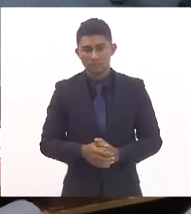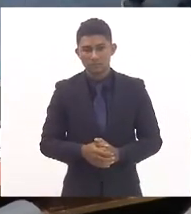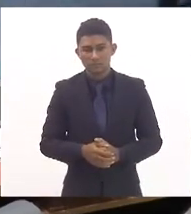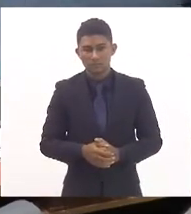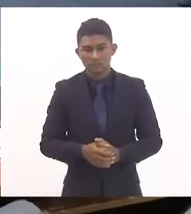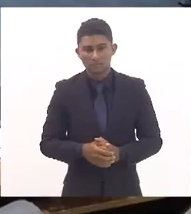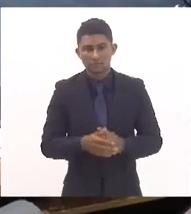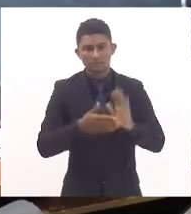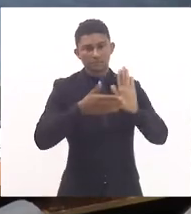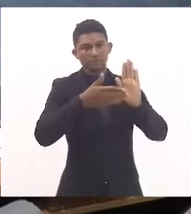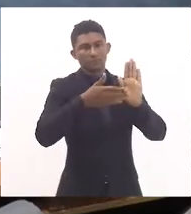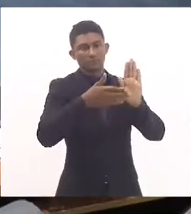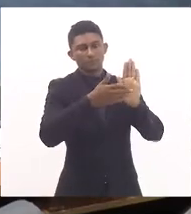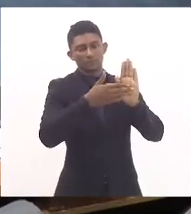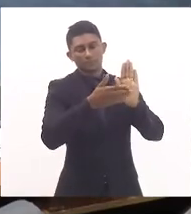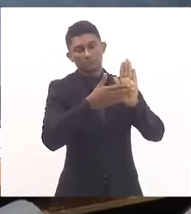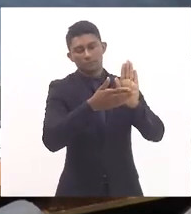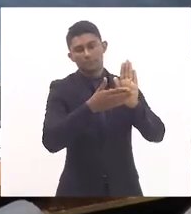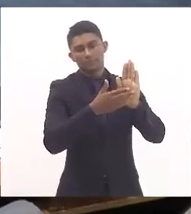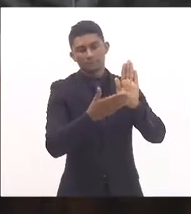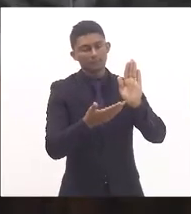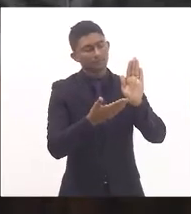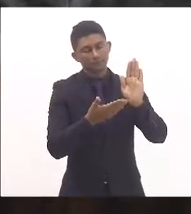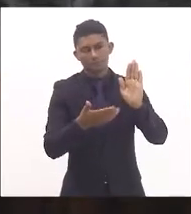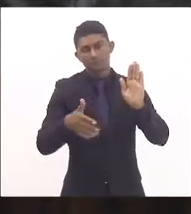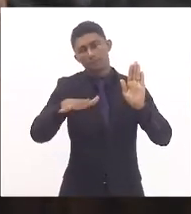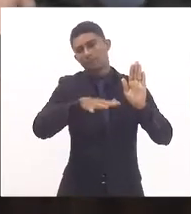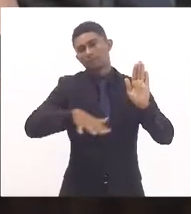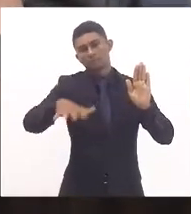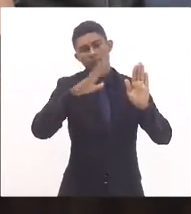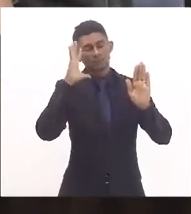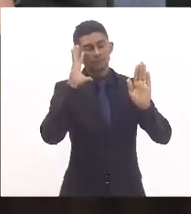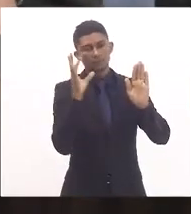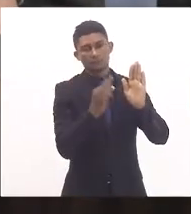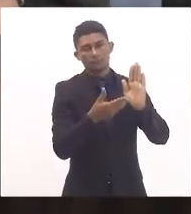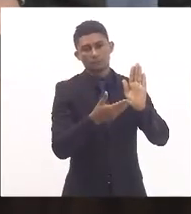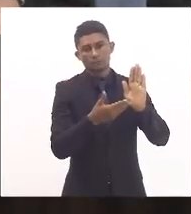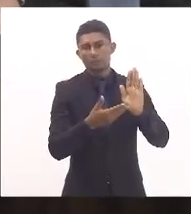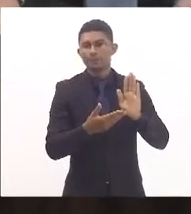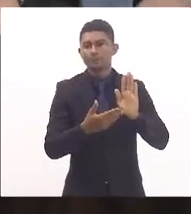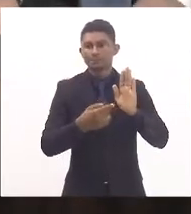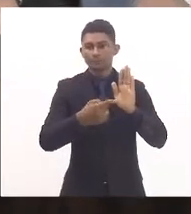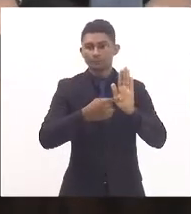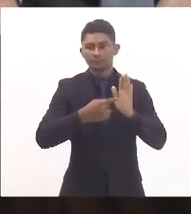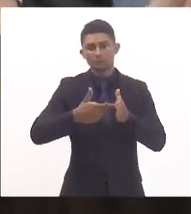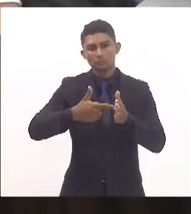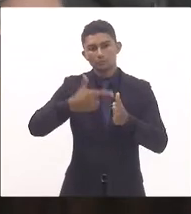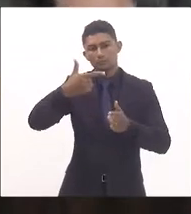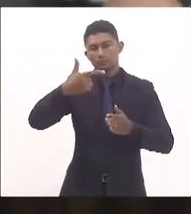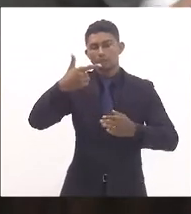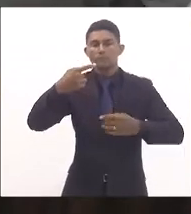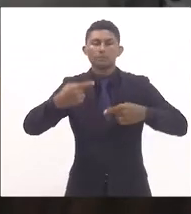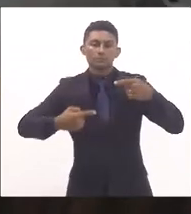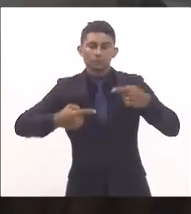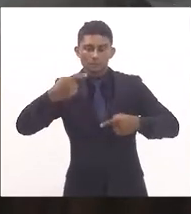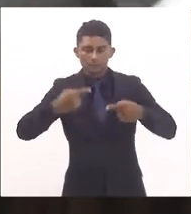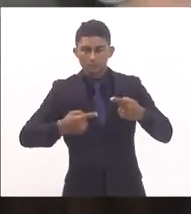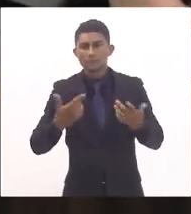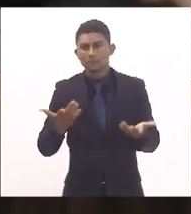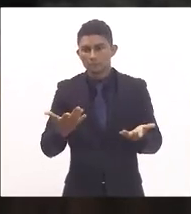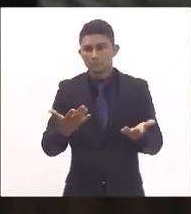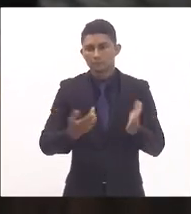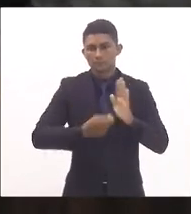Vamos à pauta. Vamos à pauta. Em tramitação ordinária, em segunda discussão, redação do vencido